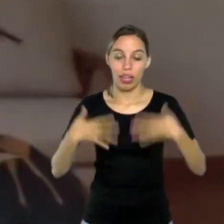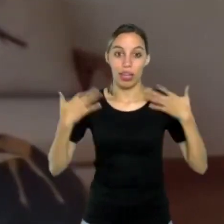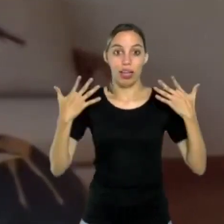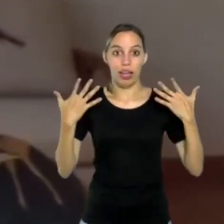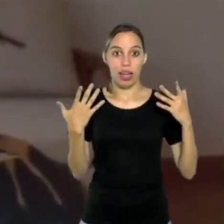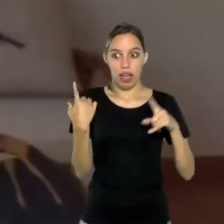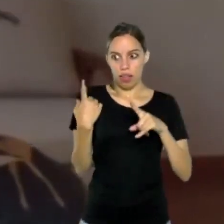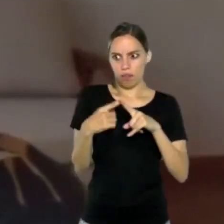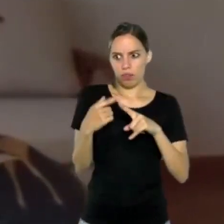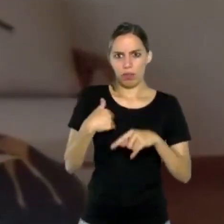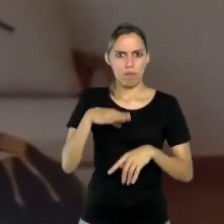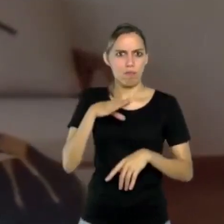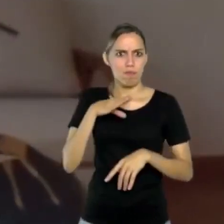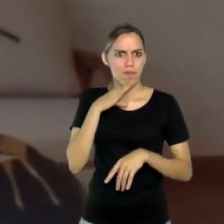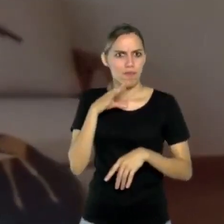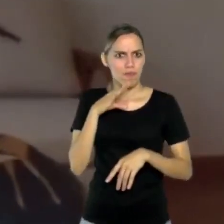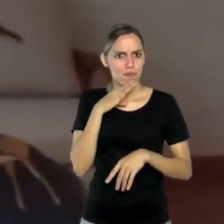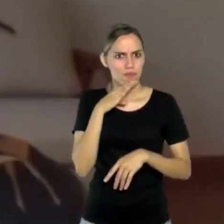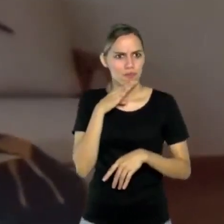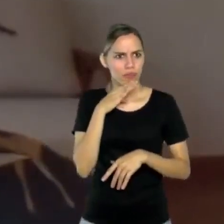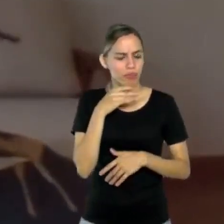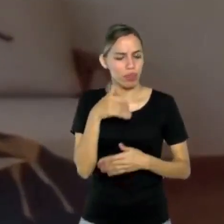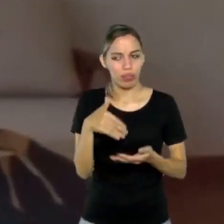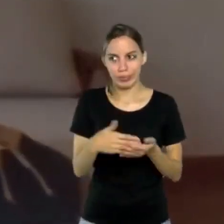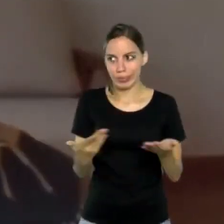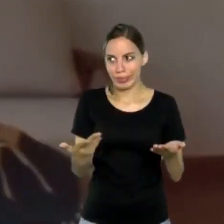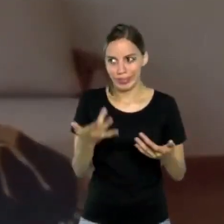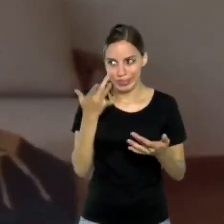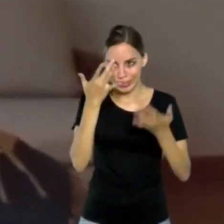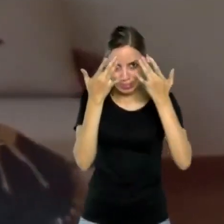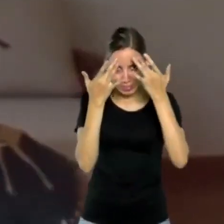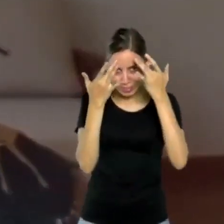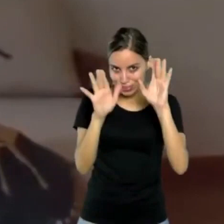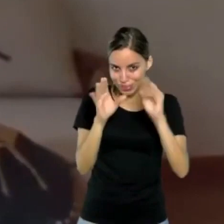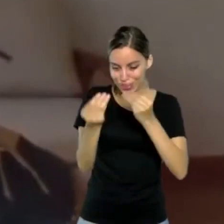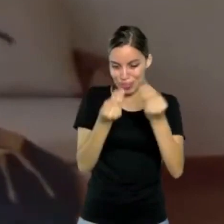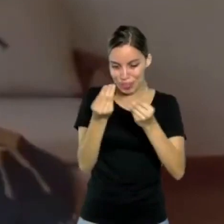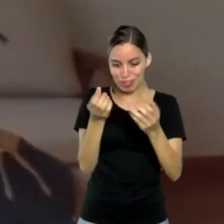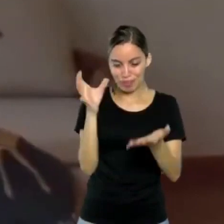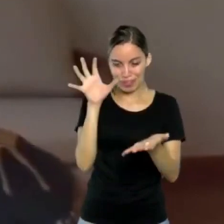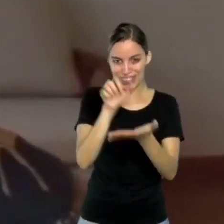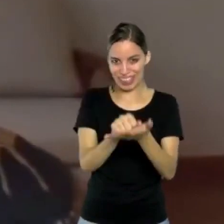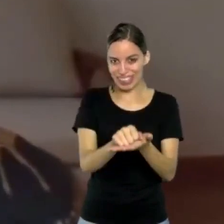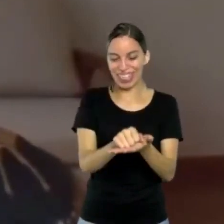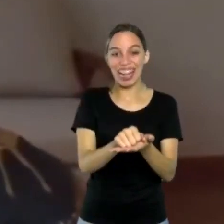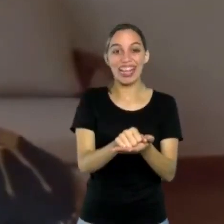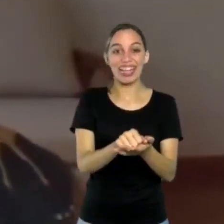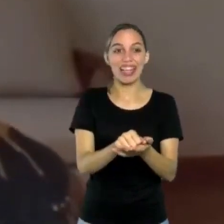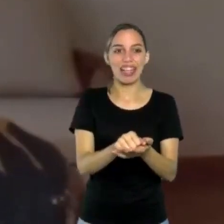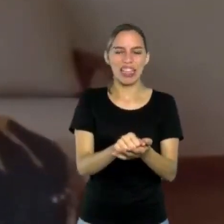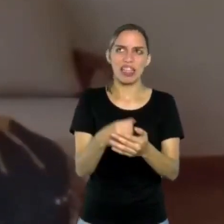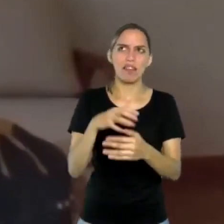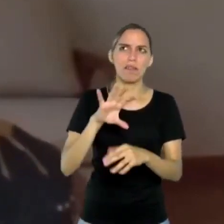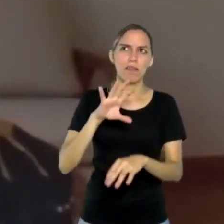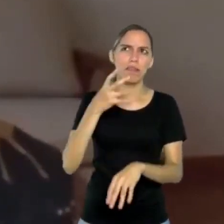conhecia o mecanismo, assim, bom, até hoje não sei como é que faz, se inscreve, acho que hoje inscreve, na época talvez não